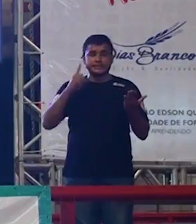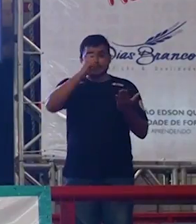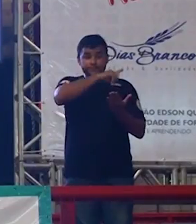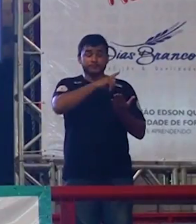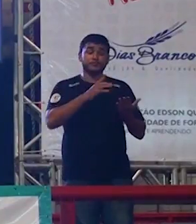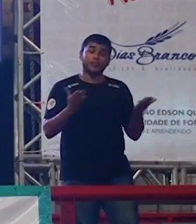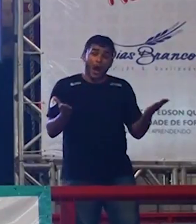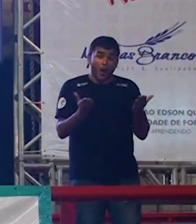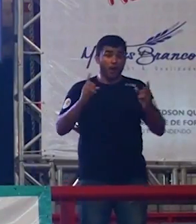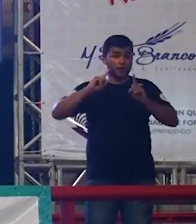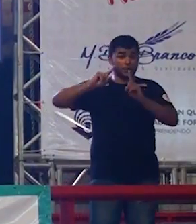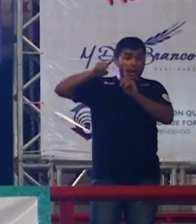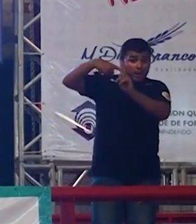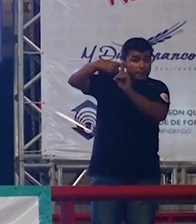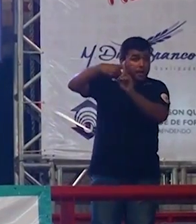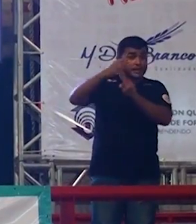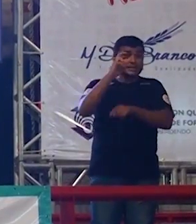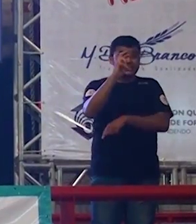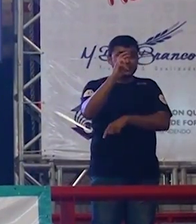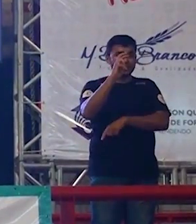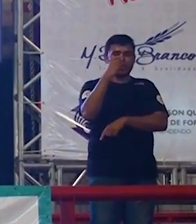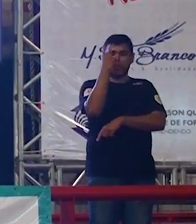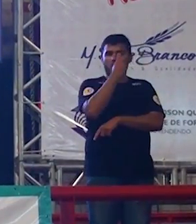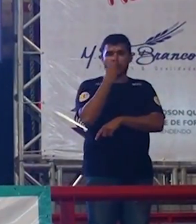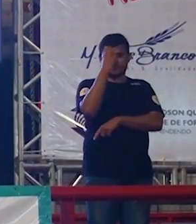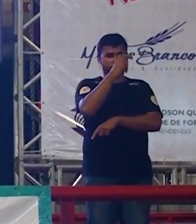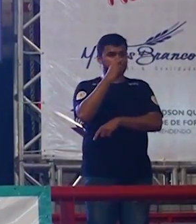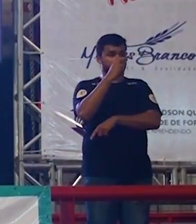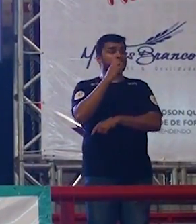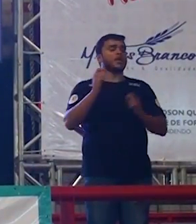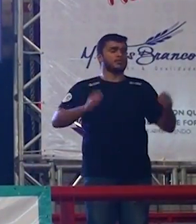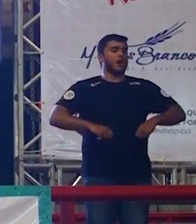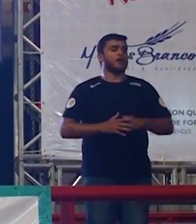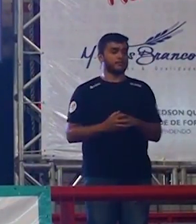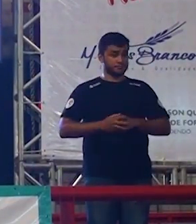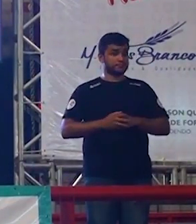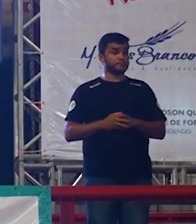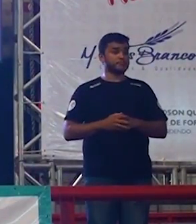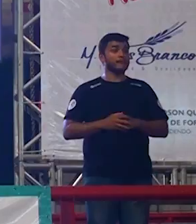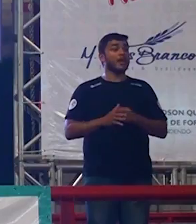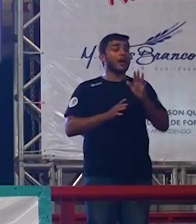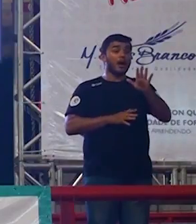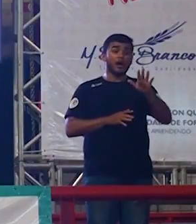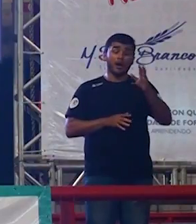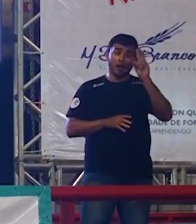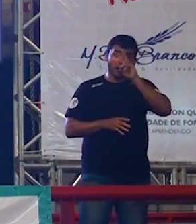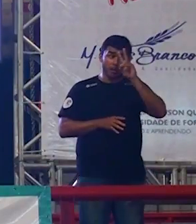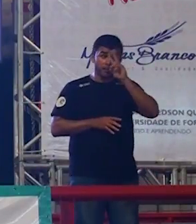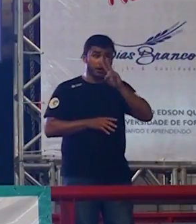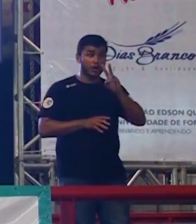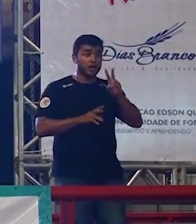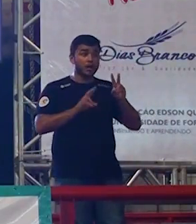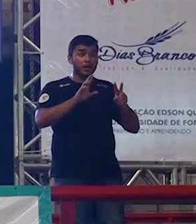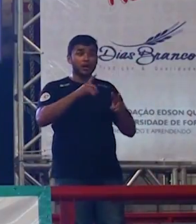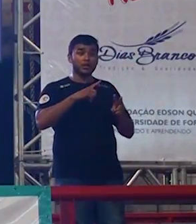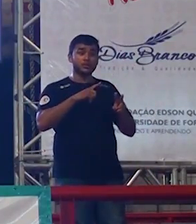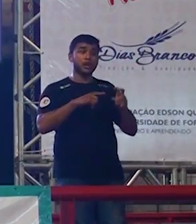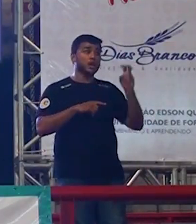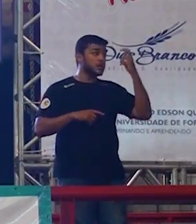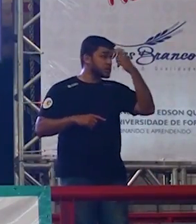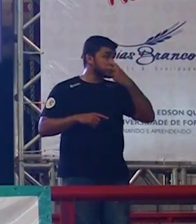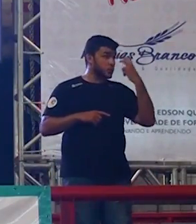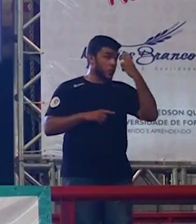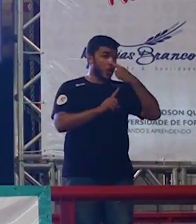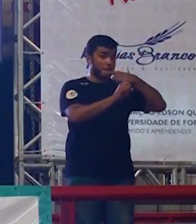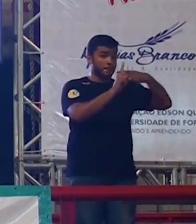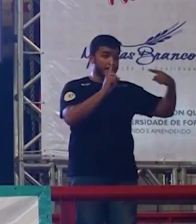eram 4h30, agora vão ser 5 horas, você vai ter mais tempo. E lembre-se que a prova mais